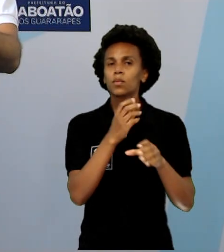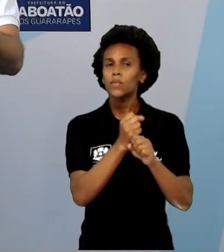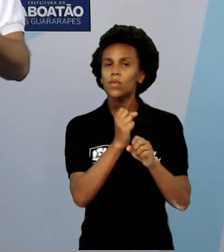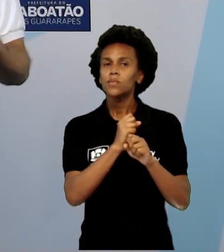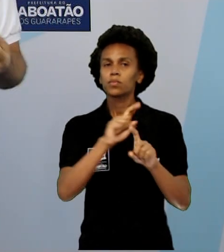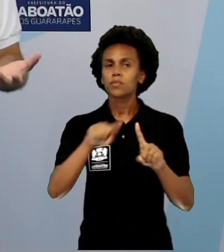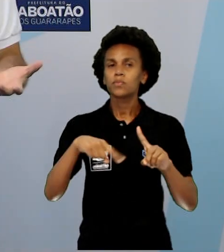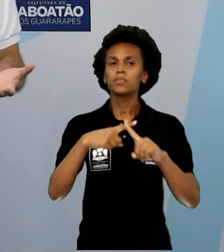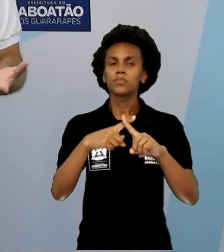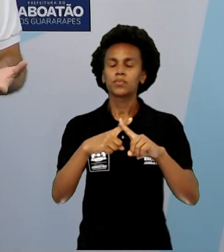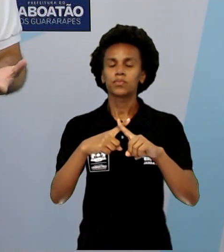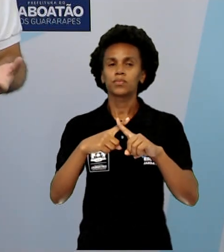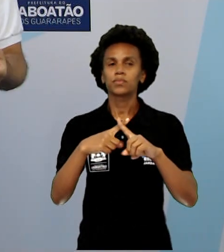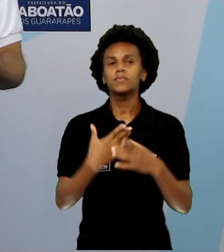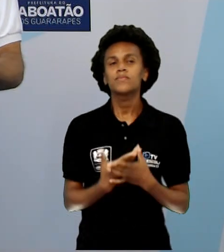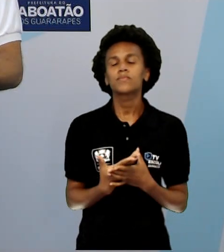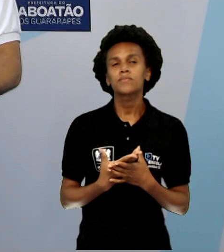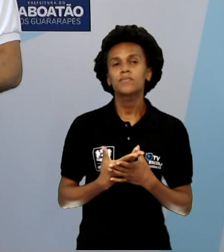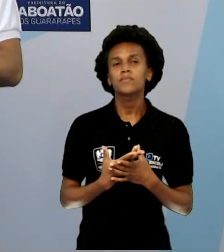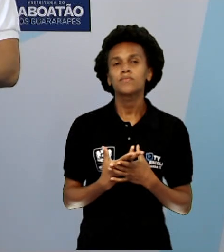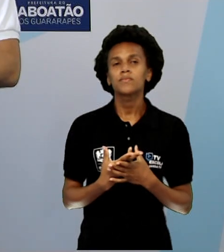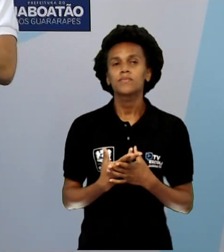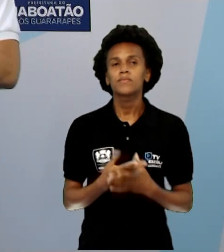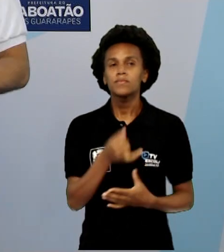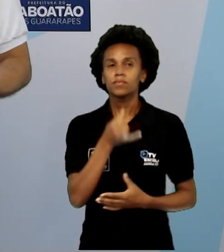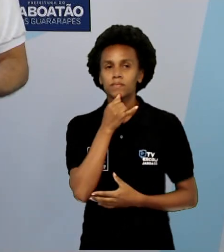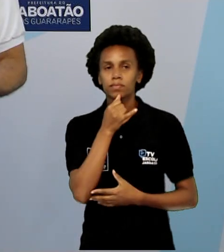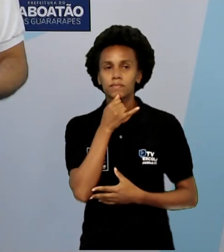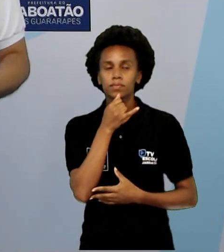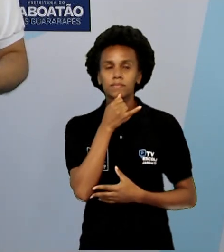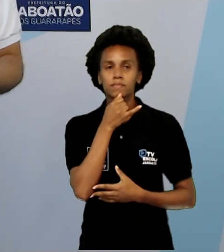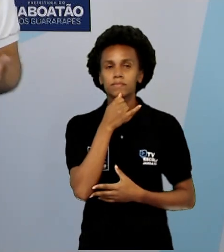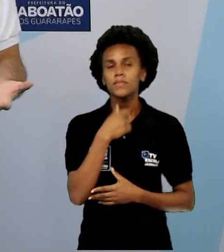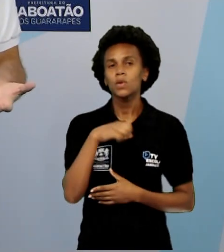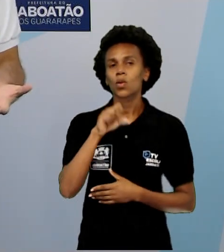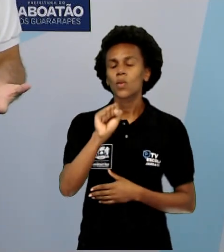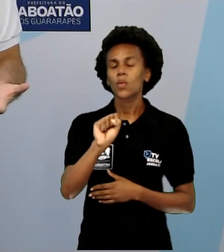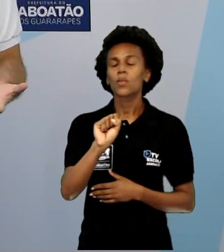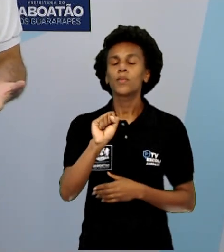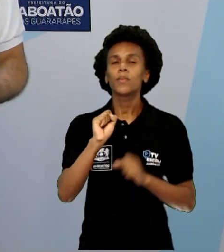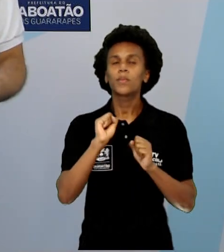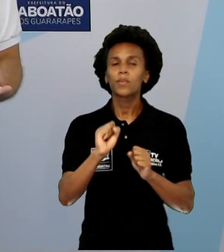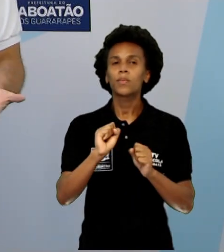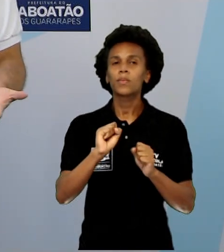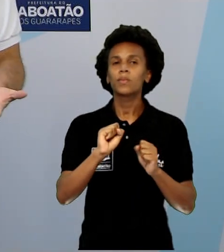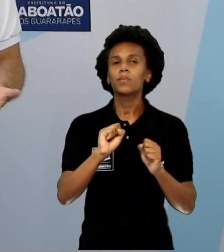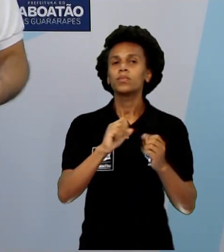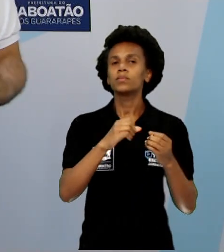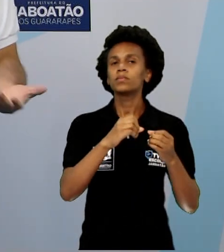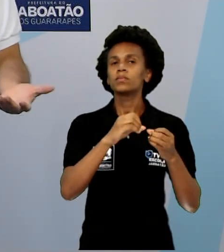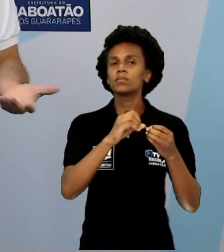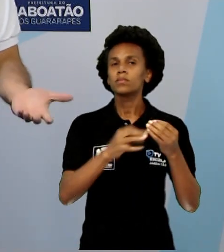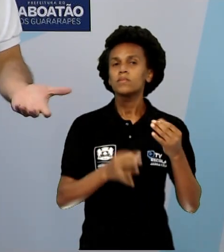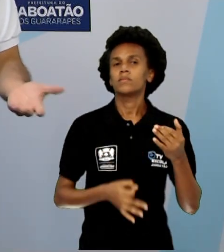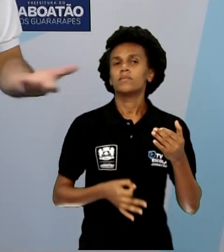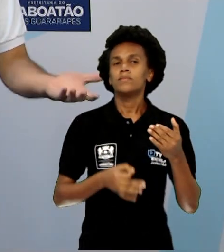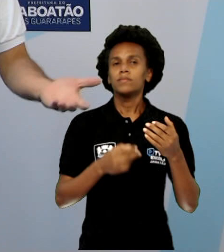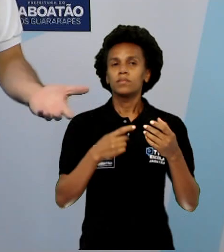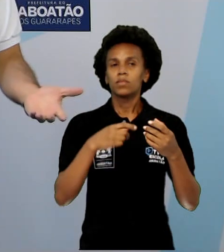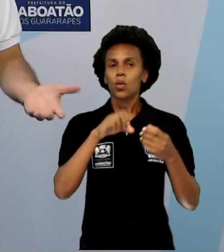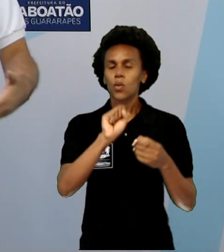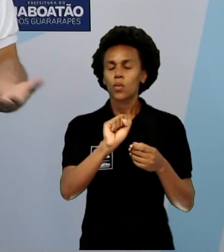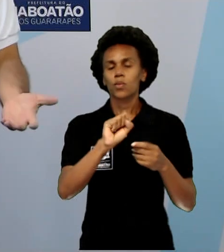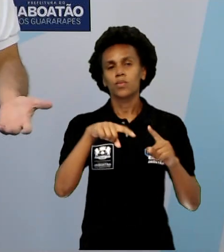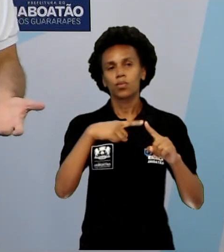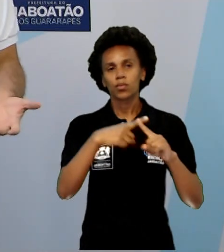8. Eu posso fatorar o 8 como sendo 4 vezes 2. O número 20, eu posso fatorar como sendo 10 vezes